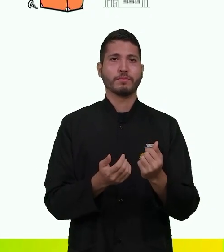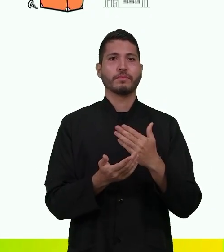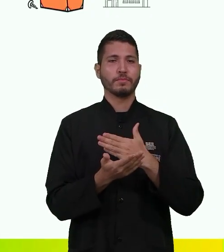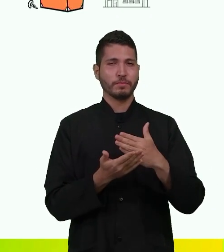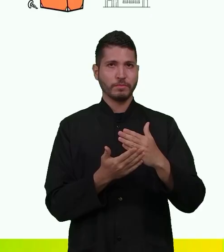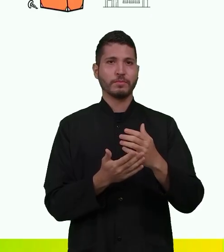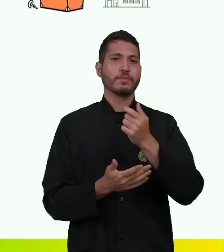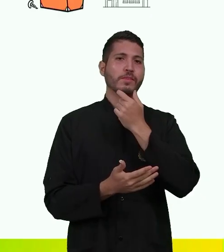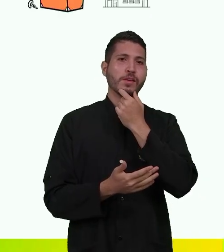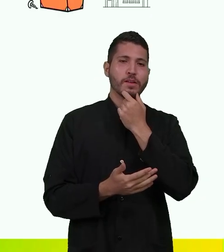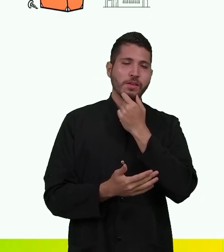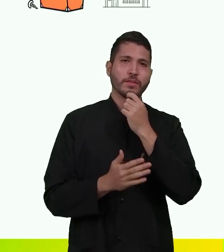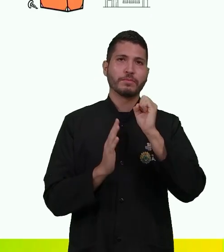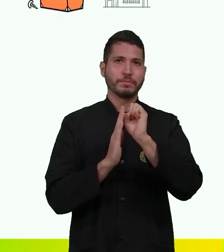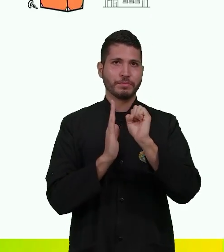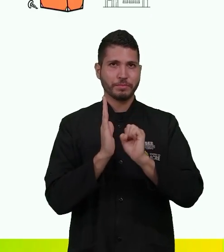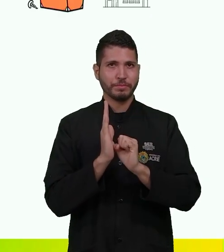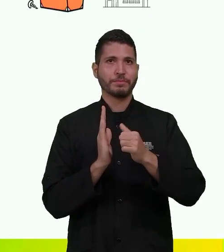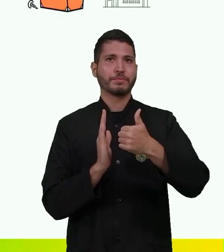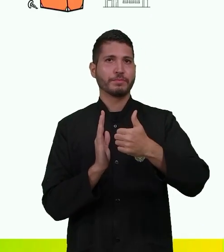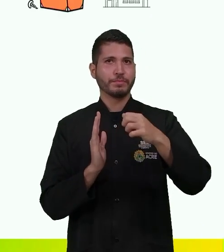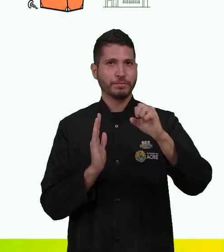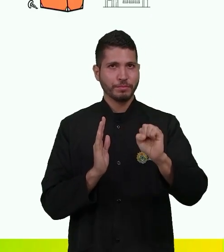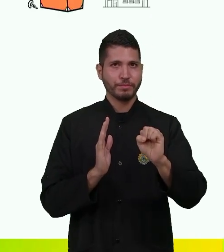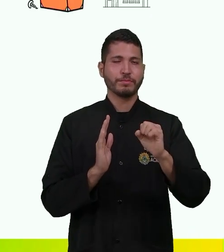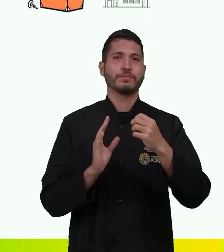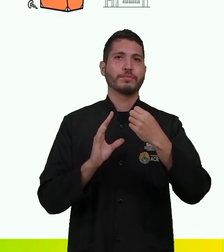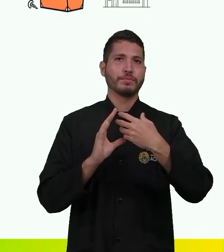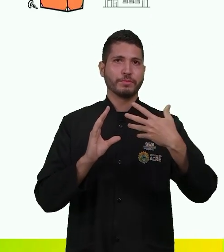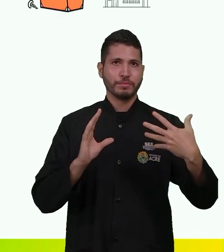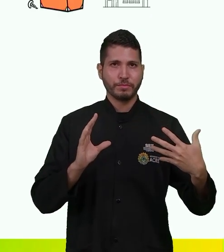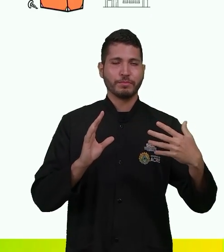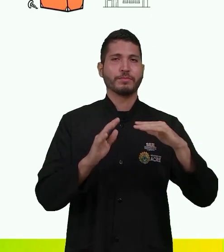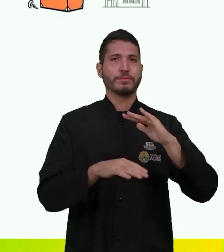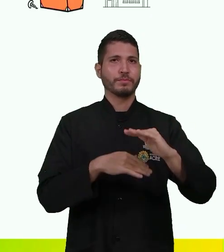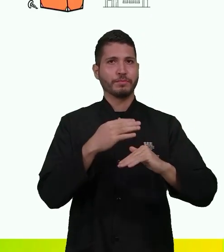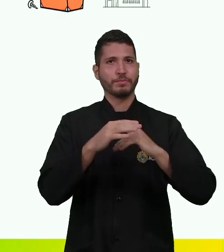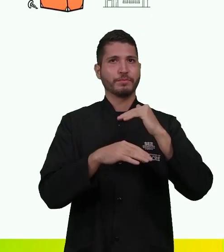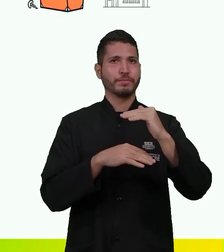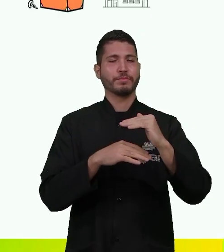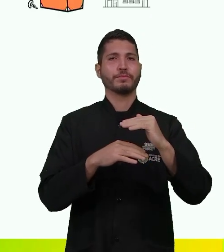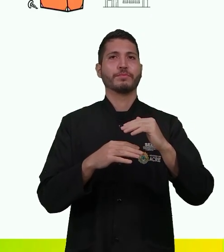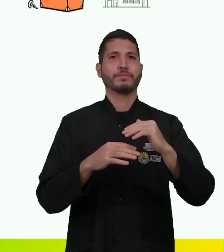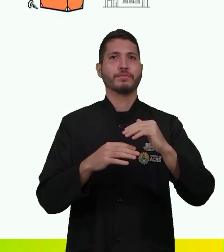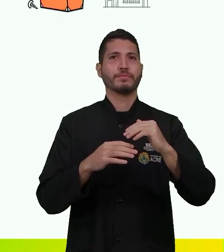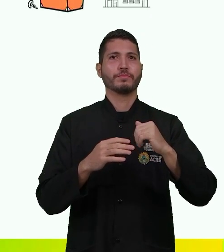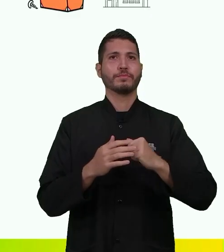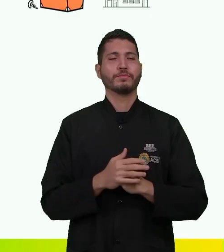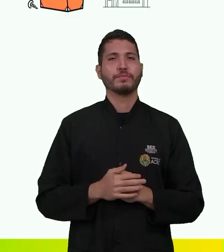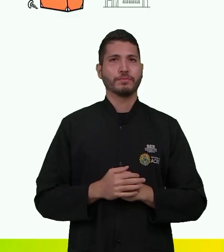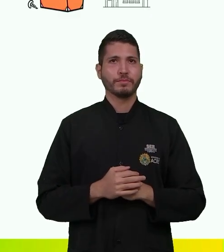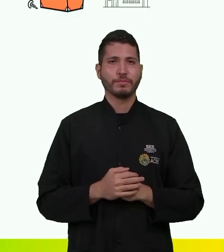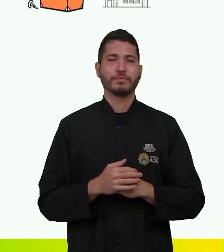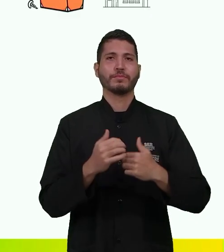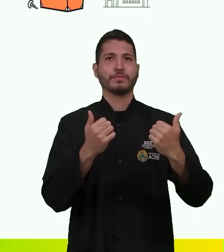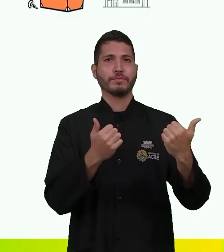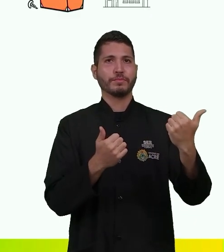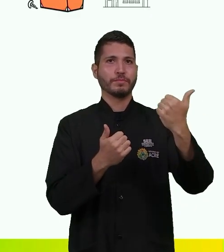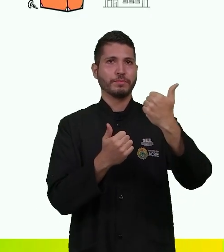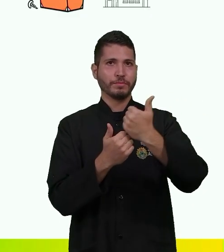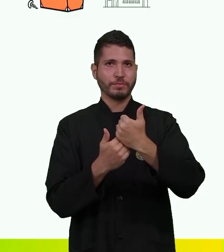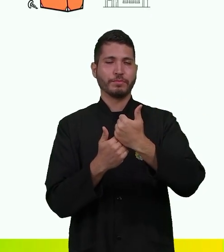na Inglaterra no século XVIII, caracterizada como o processo que levou à substituição